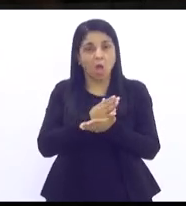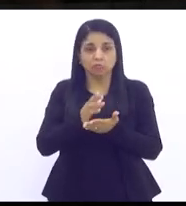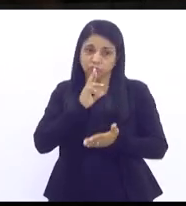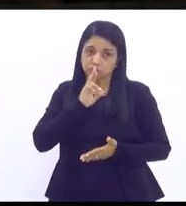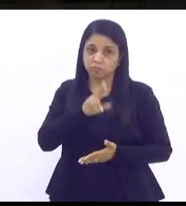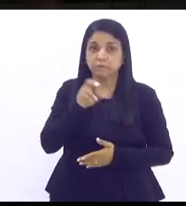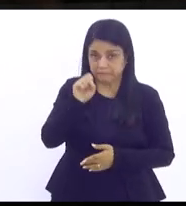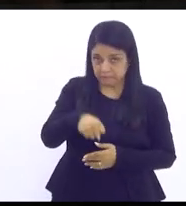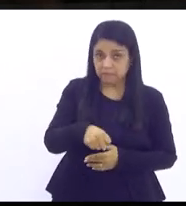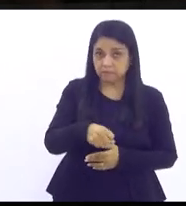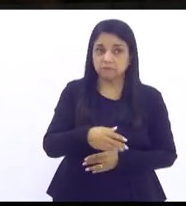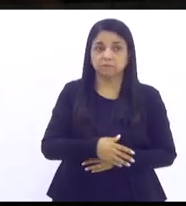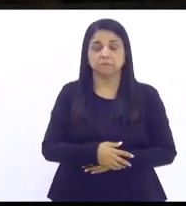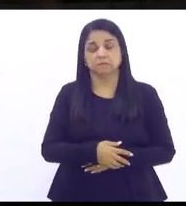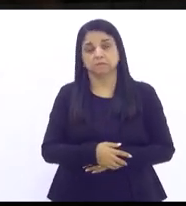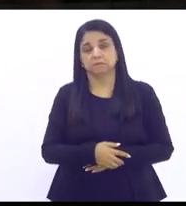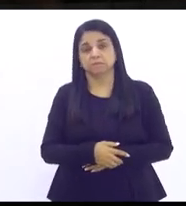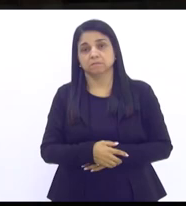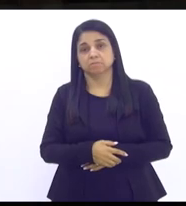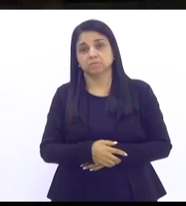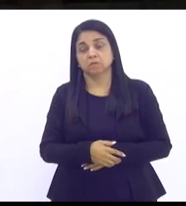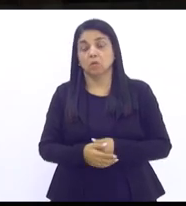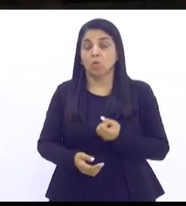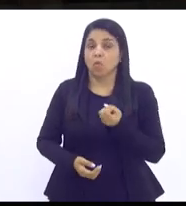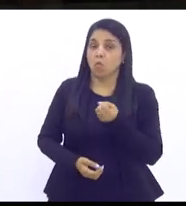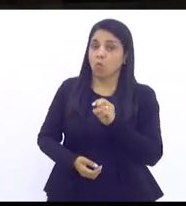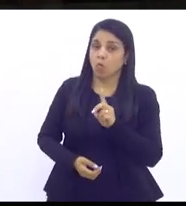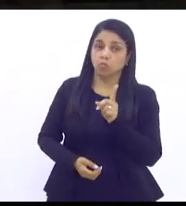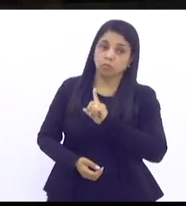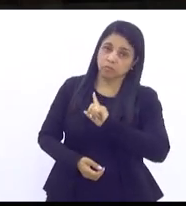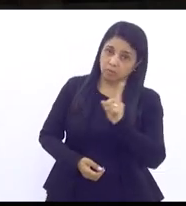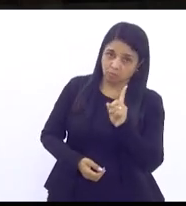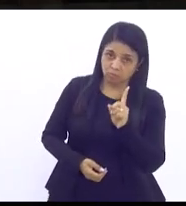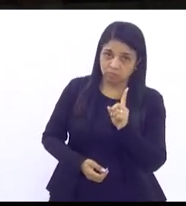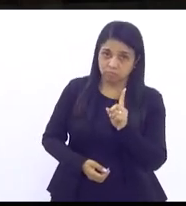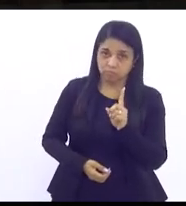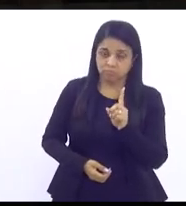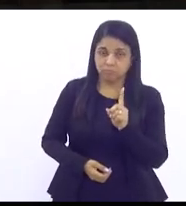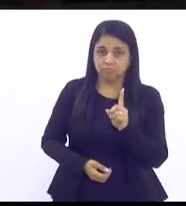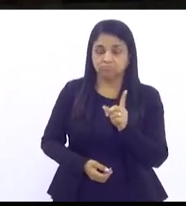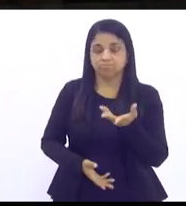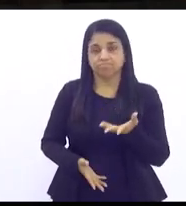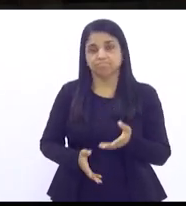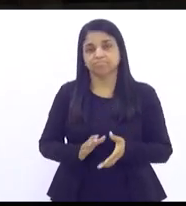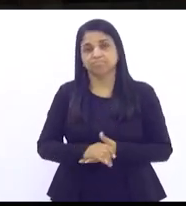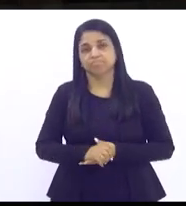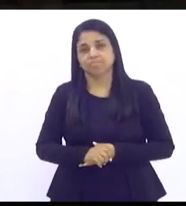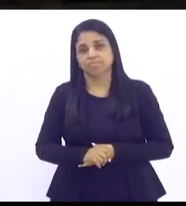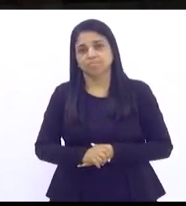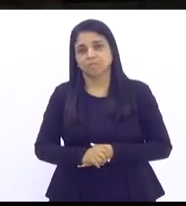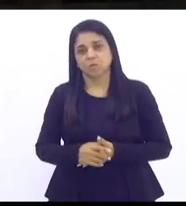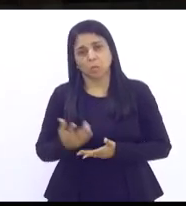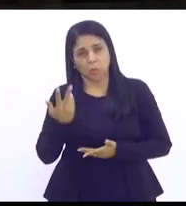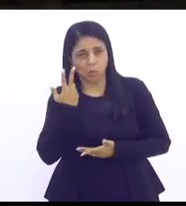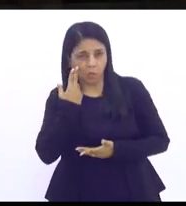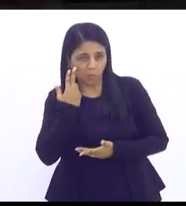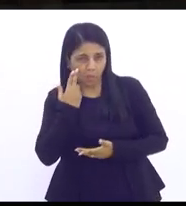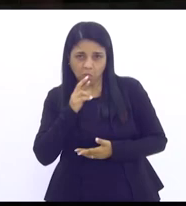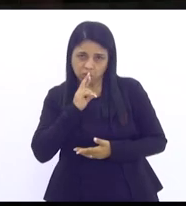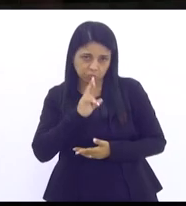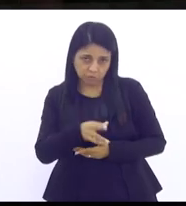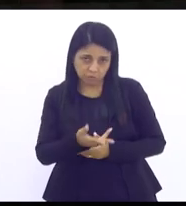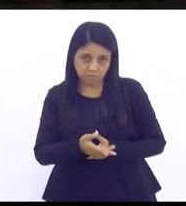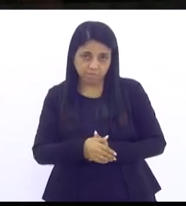sim, ou responderem não. Como é muito peculiar. E eu